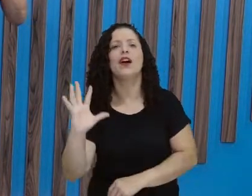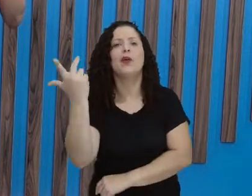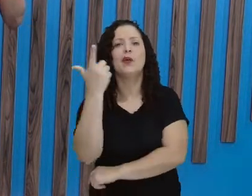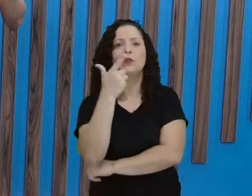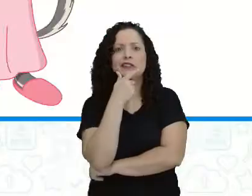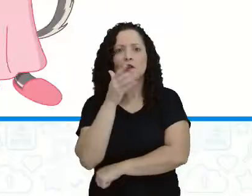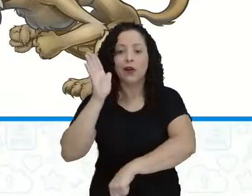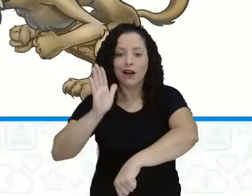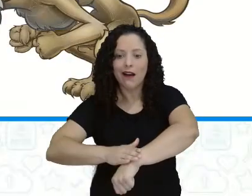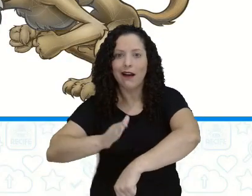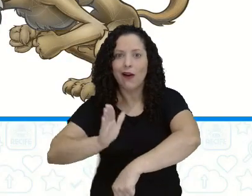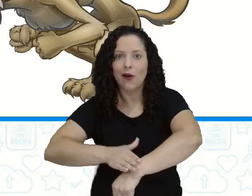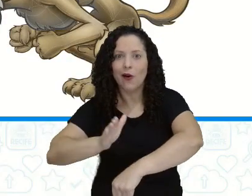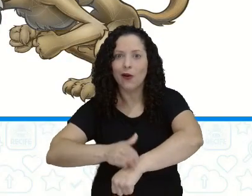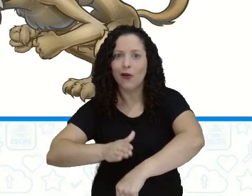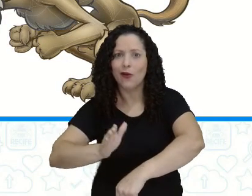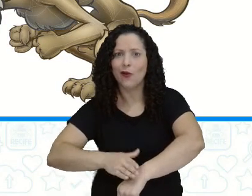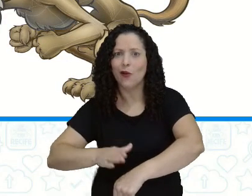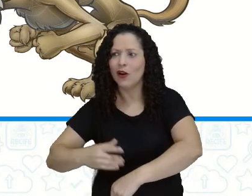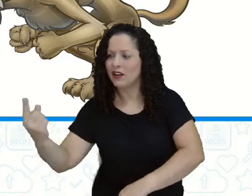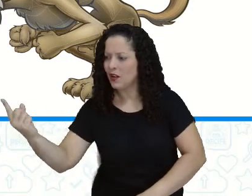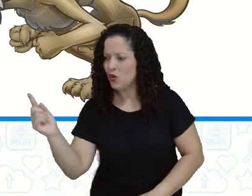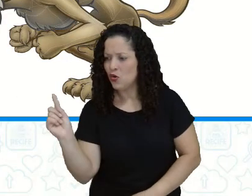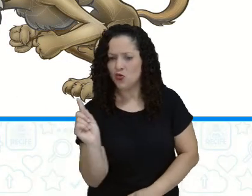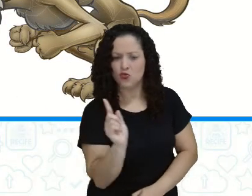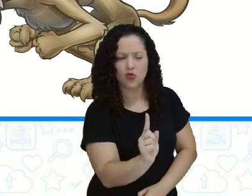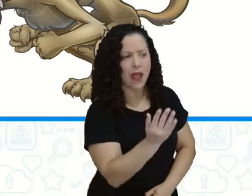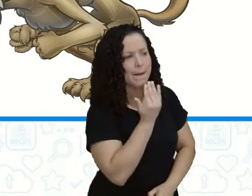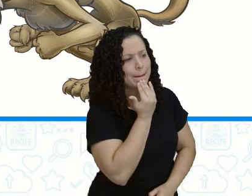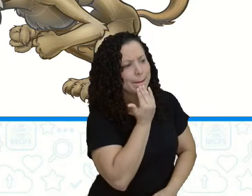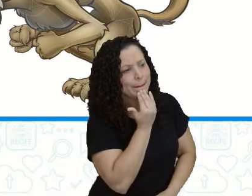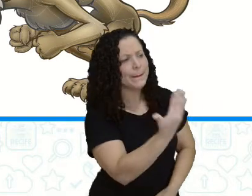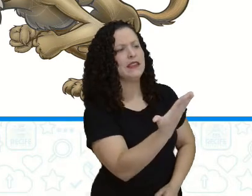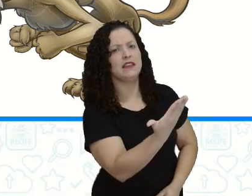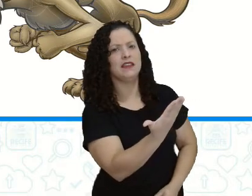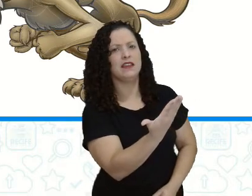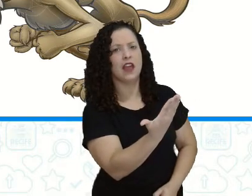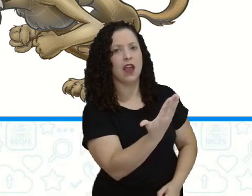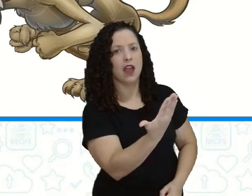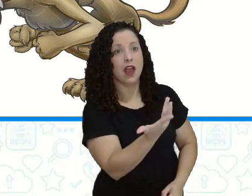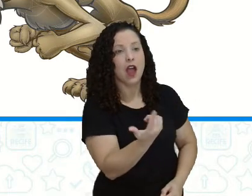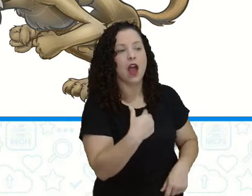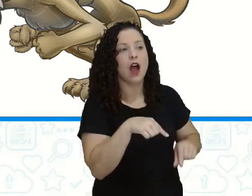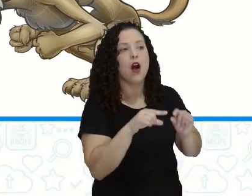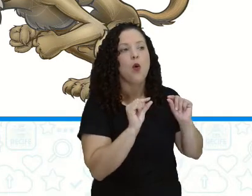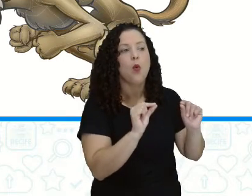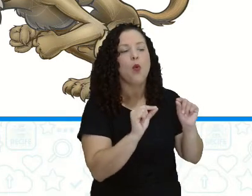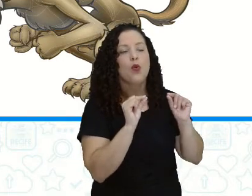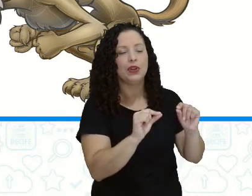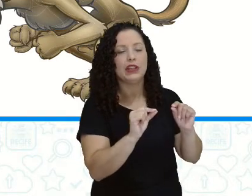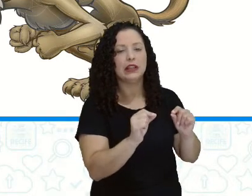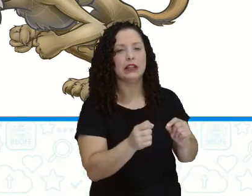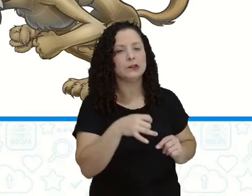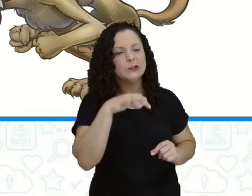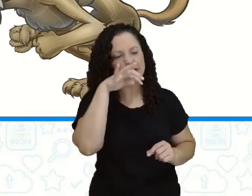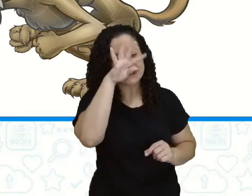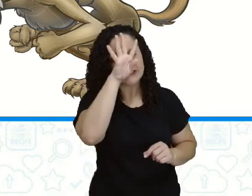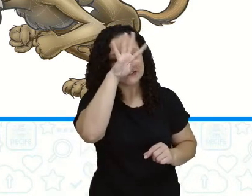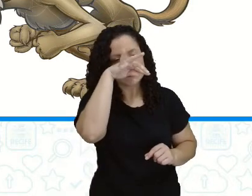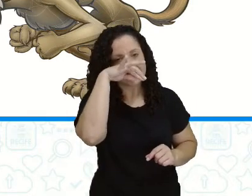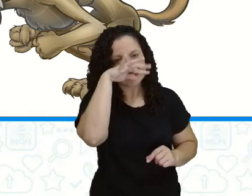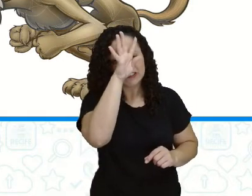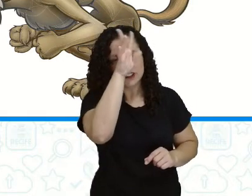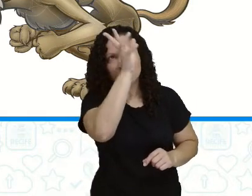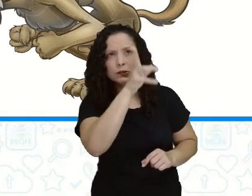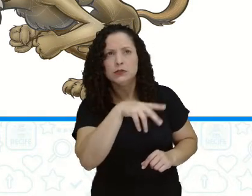Na hora em que ele estava pedindo açúcar, deu aquela coceirinha. Quando ele colocou a mão na porta